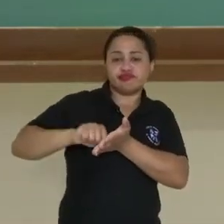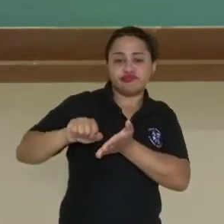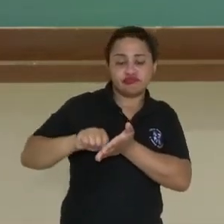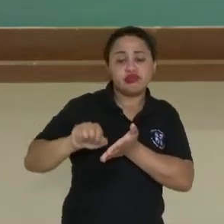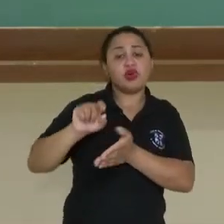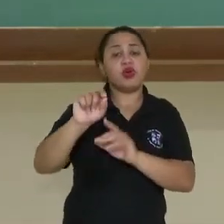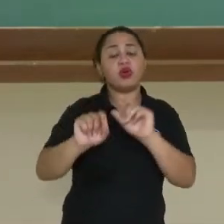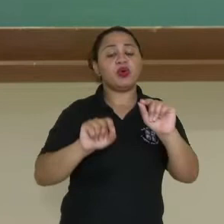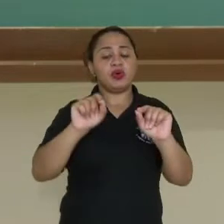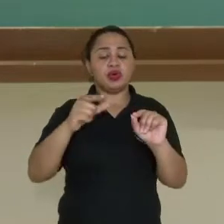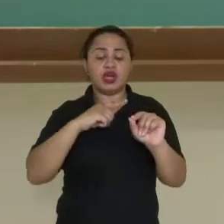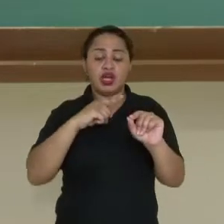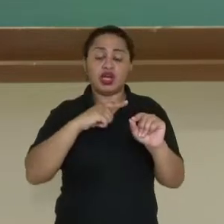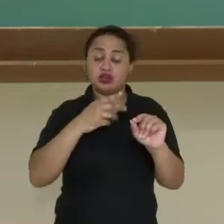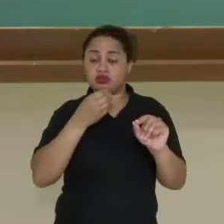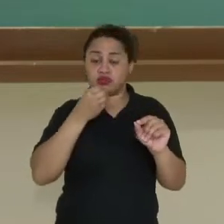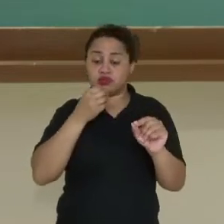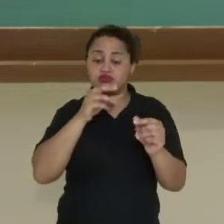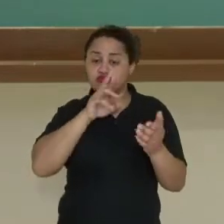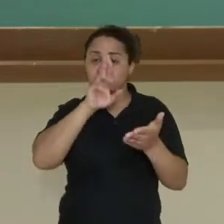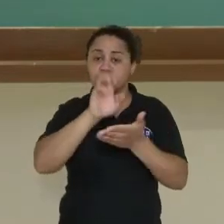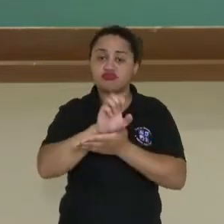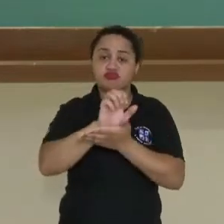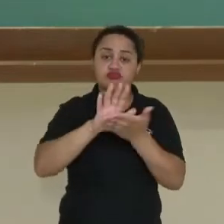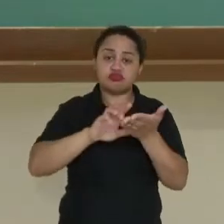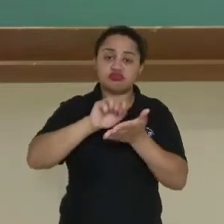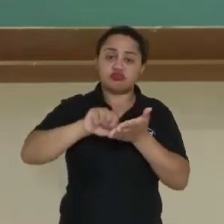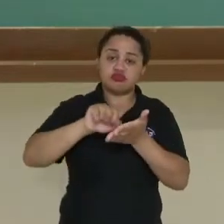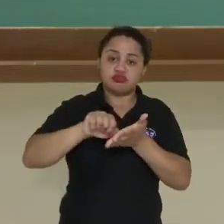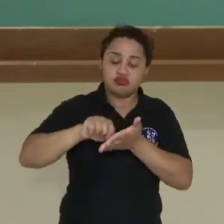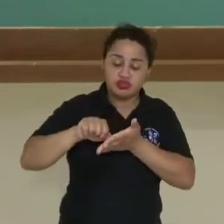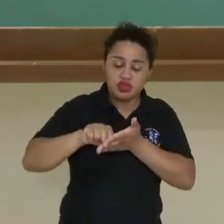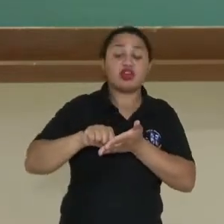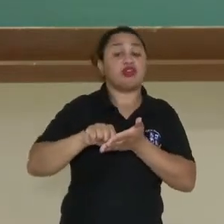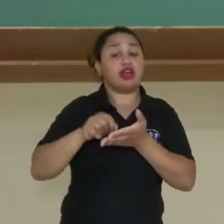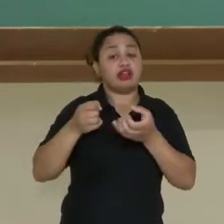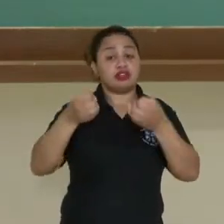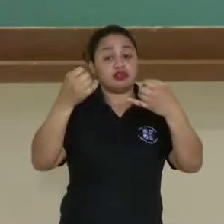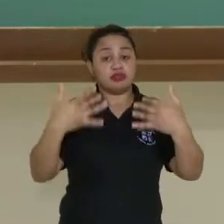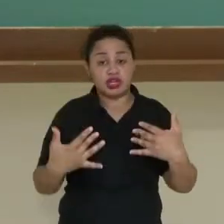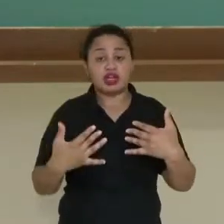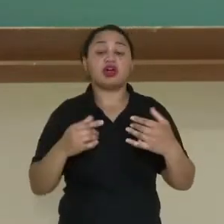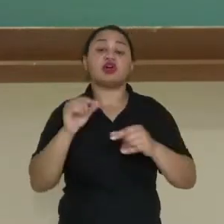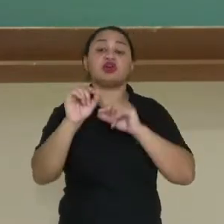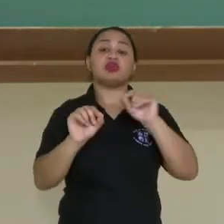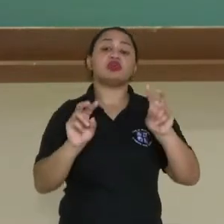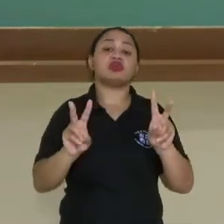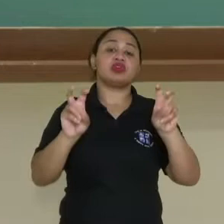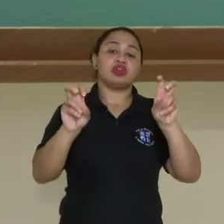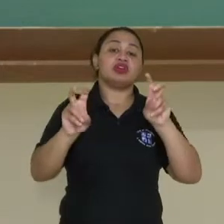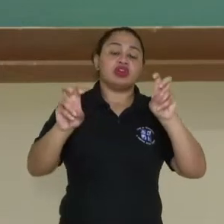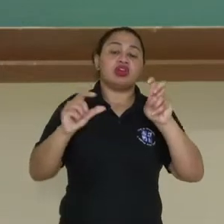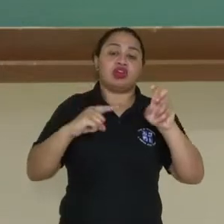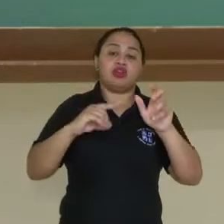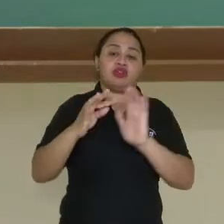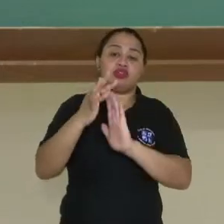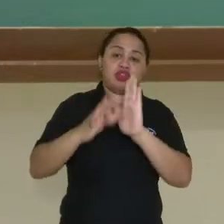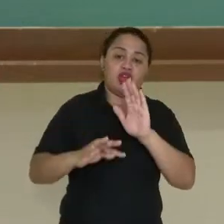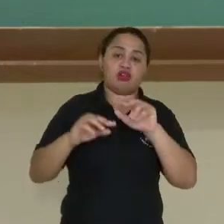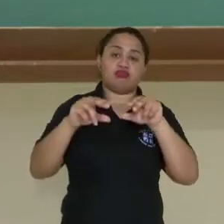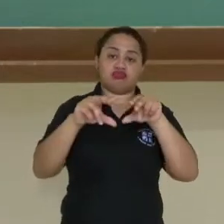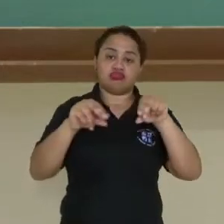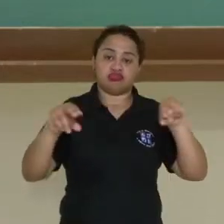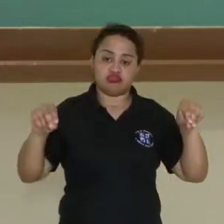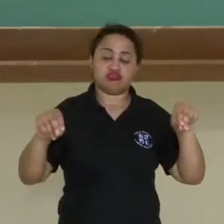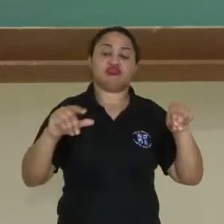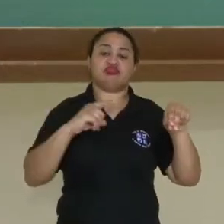Vamos aí ter essa oportunidade de vocês escreverem duas, três frases justificando aí e explicando, né, por que que